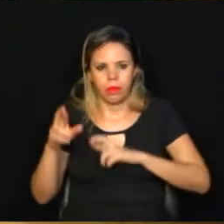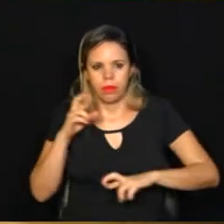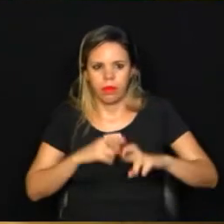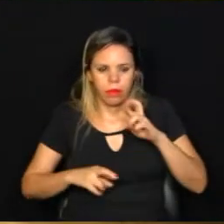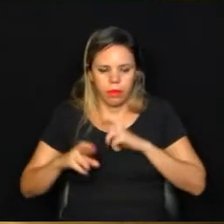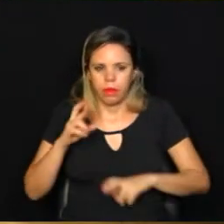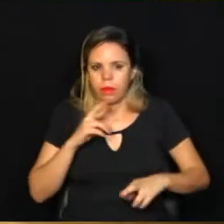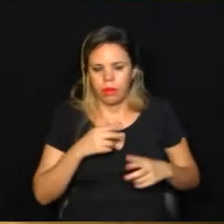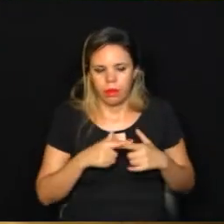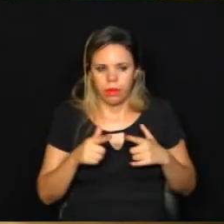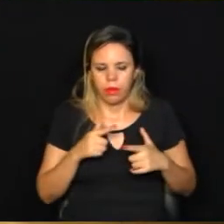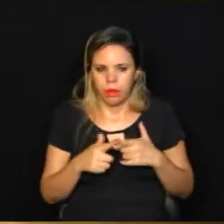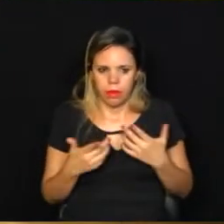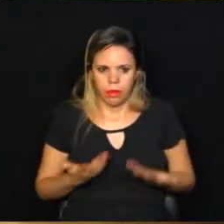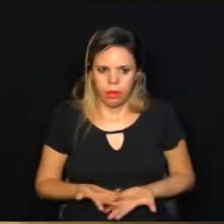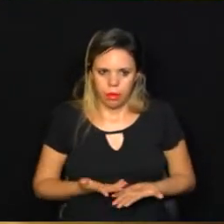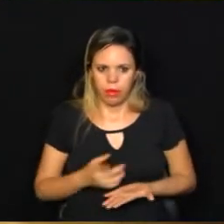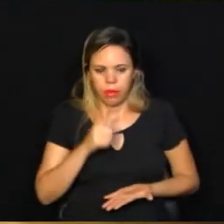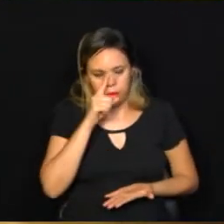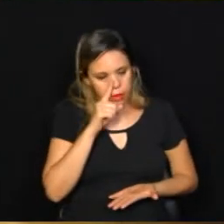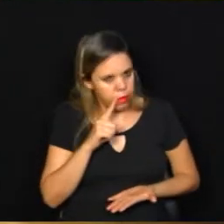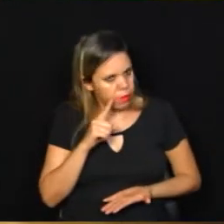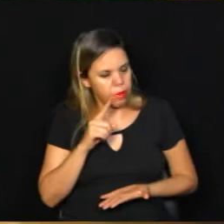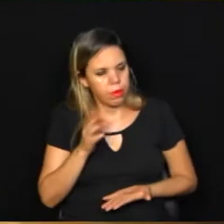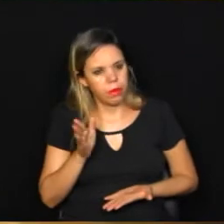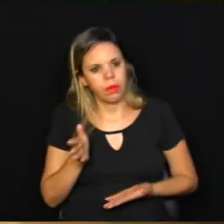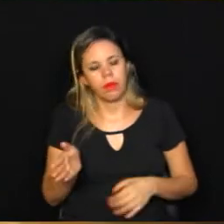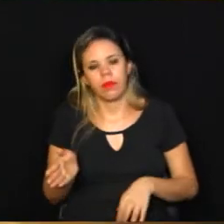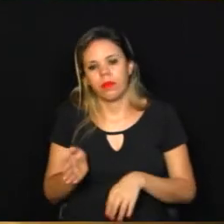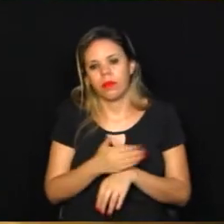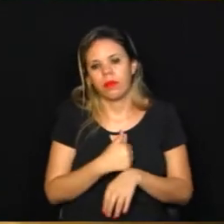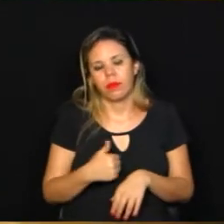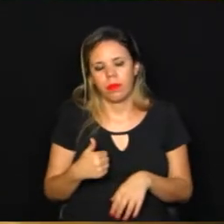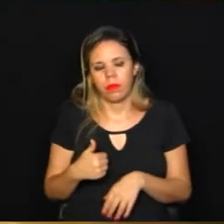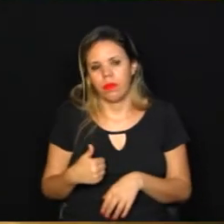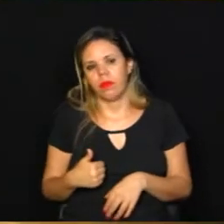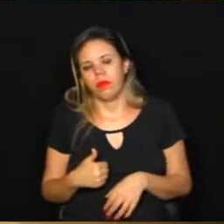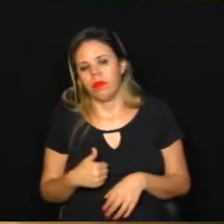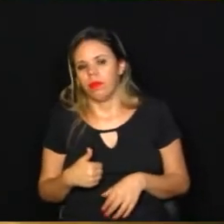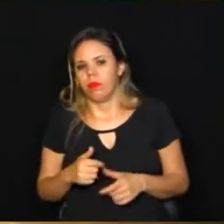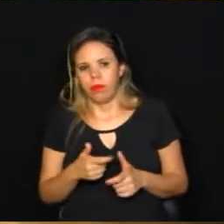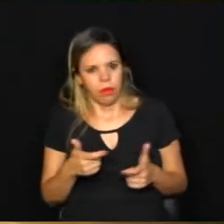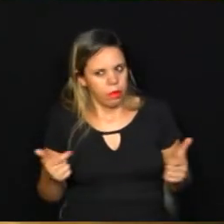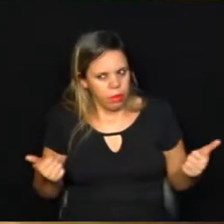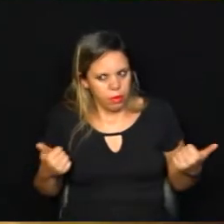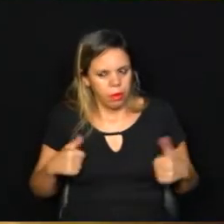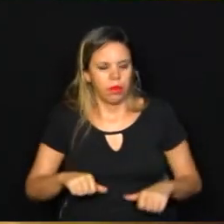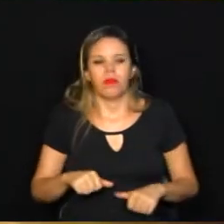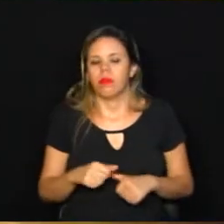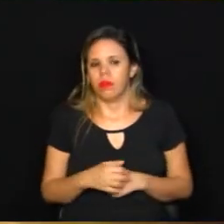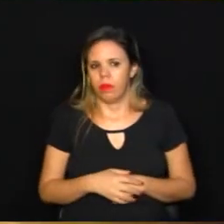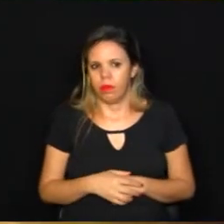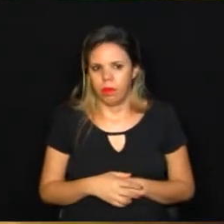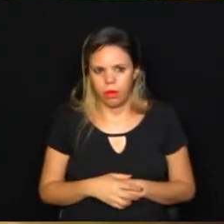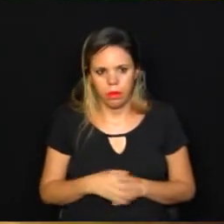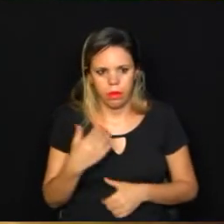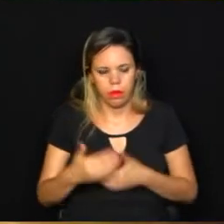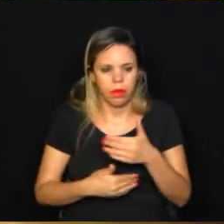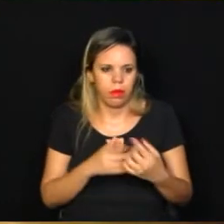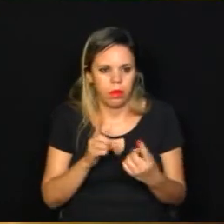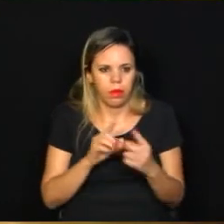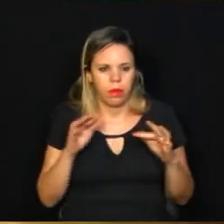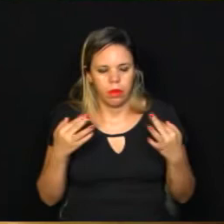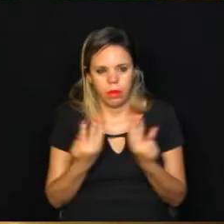verificando situações de vulnerabilidade e risco, e já antes que o mal cresça, né, vamos dizer, atendendo a